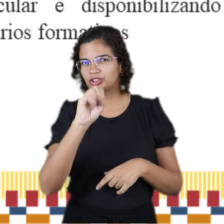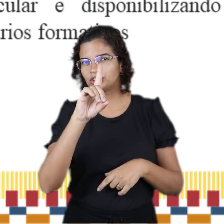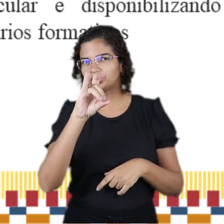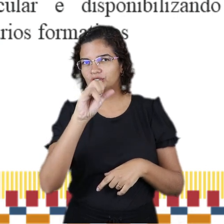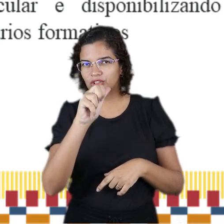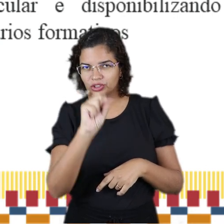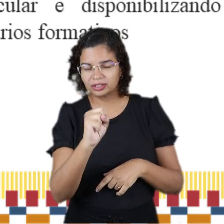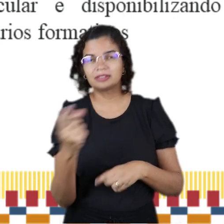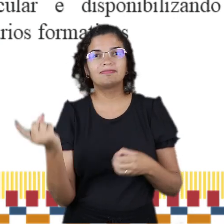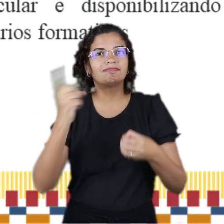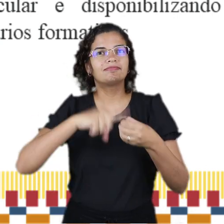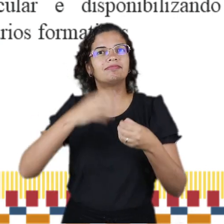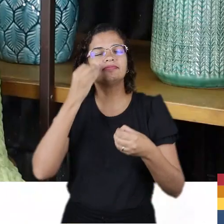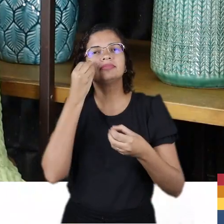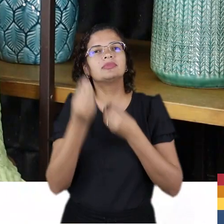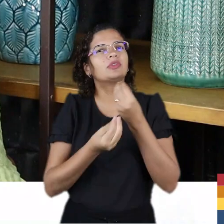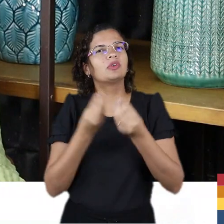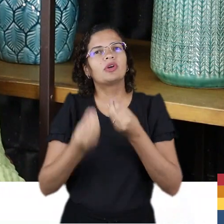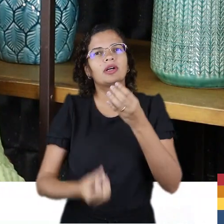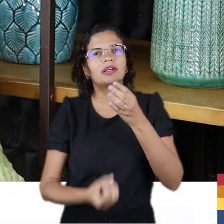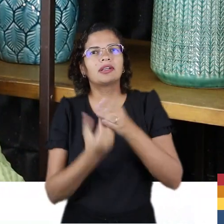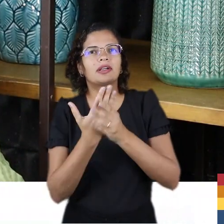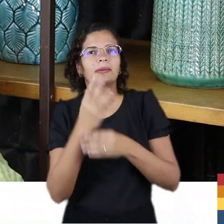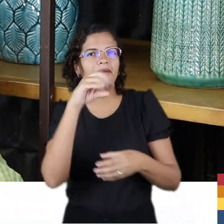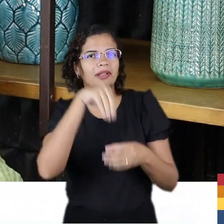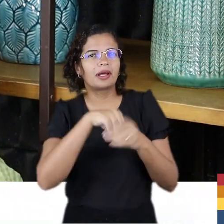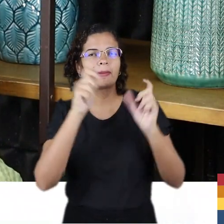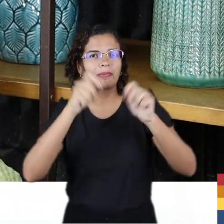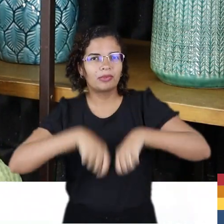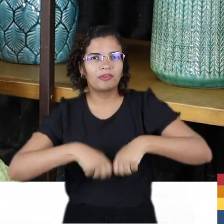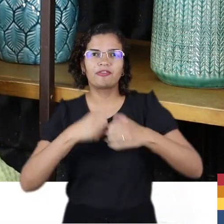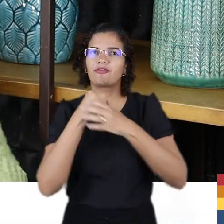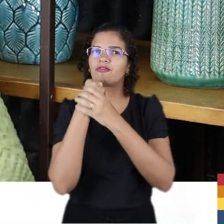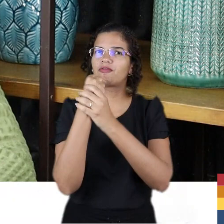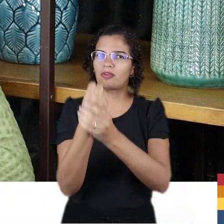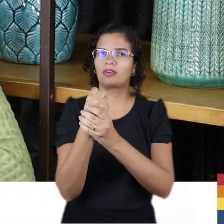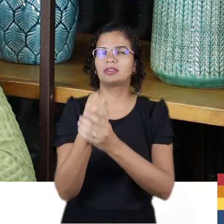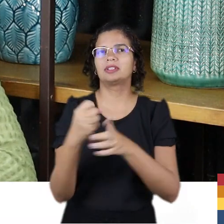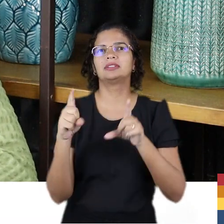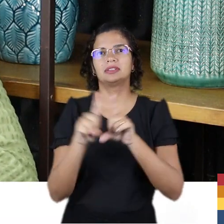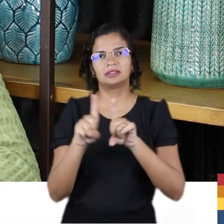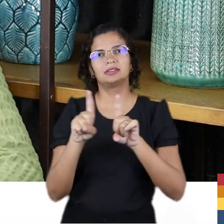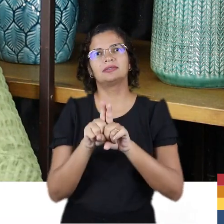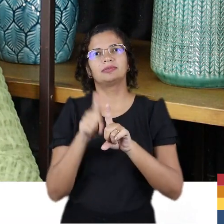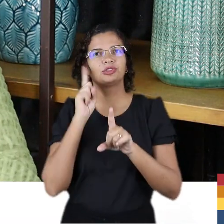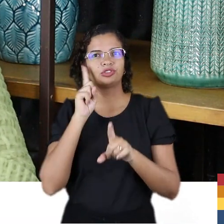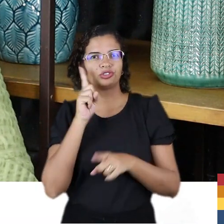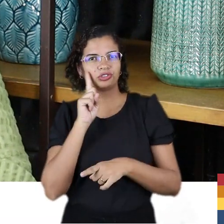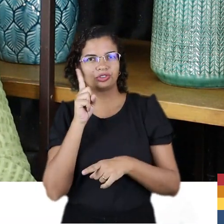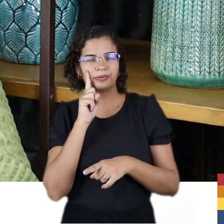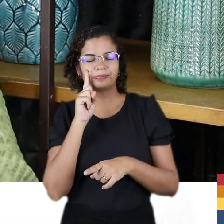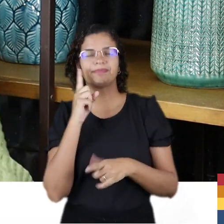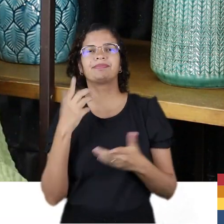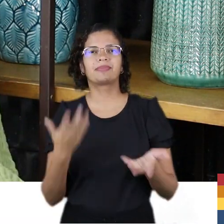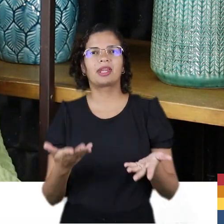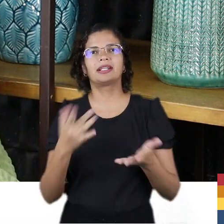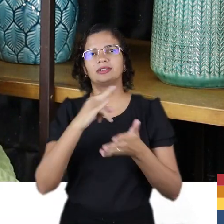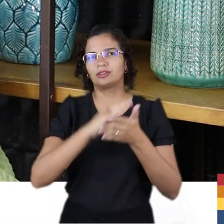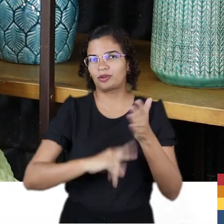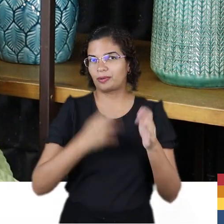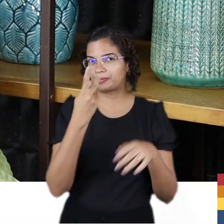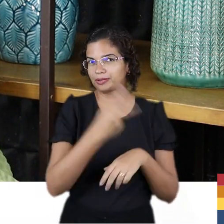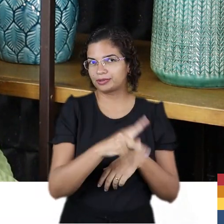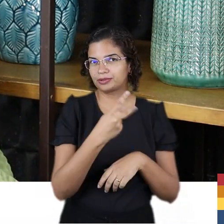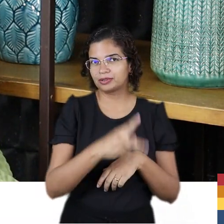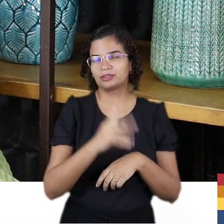dizer, né, numa etapa de impressão, mas é um documento que foi construído, né, com colaboração da rede, né, um